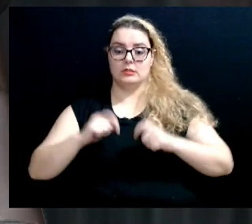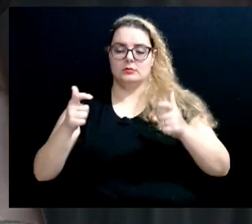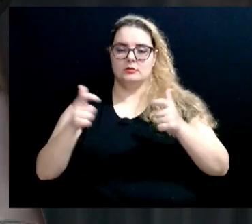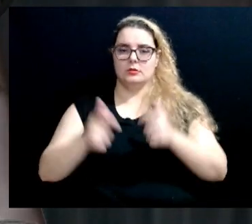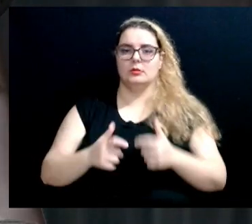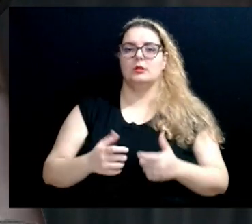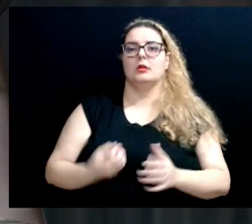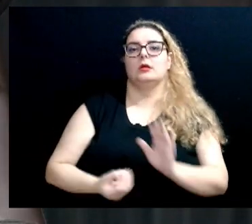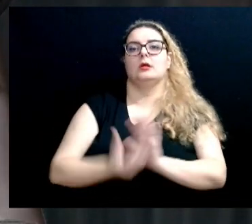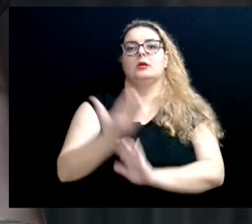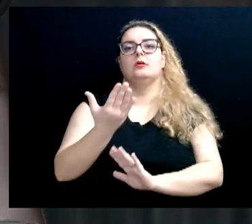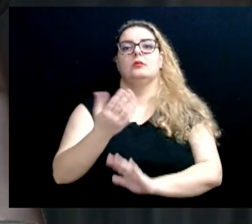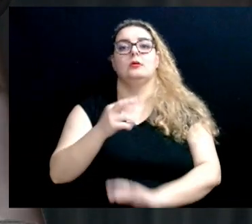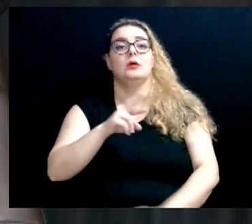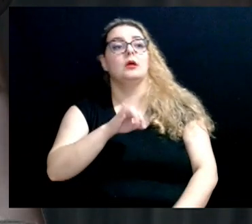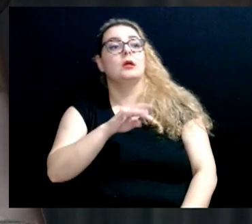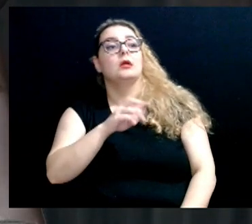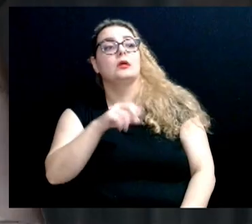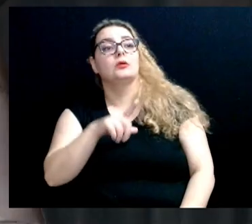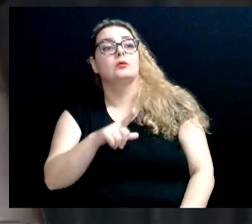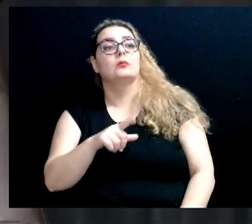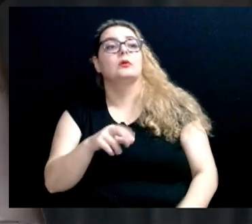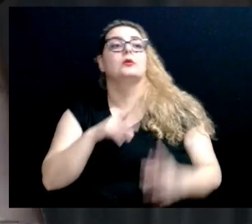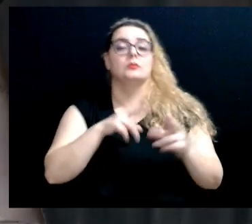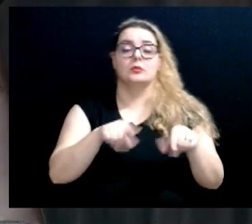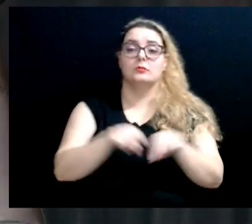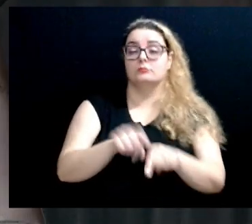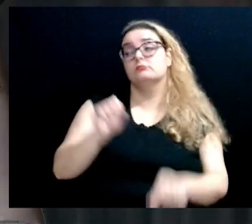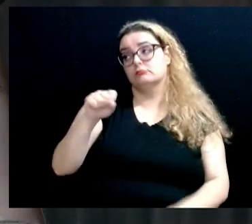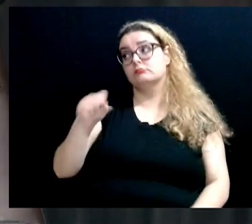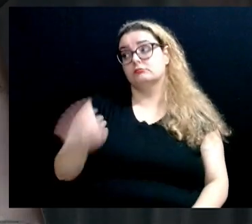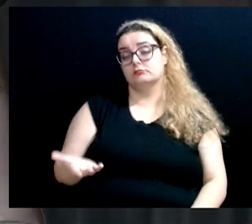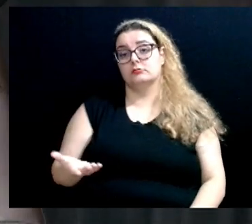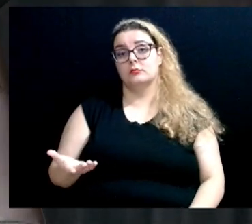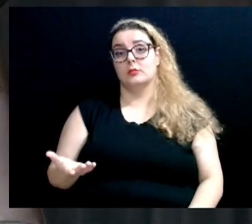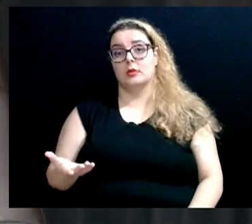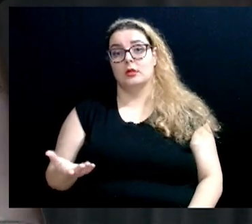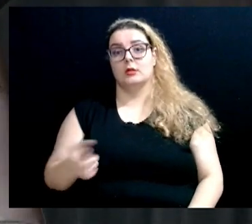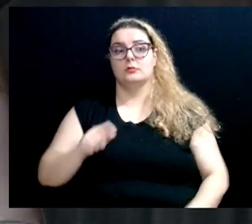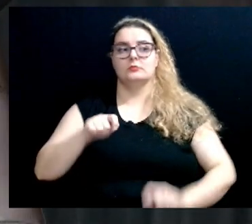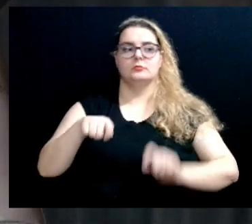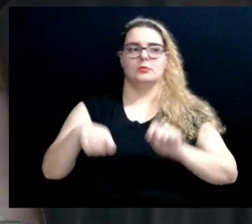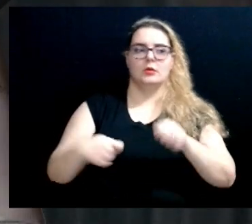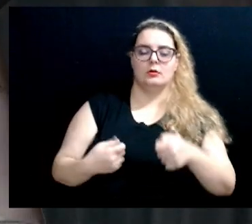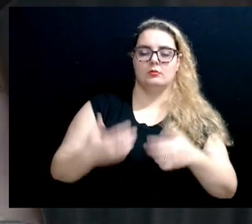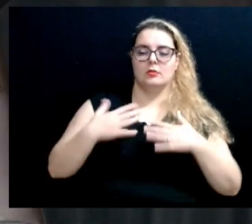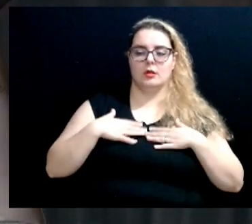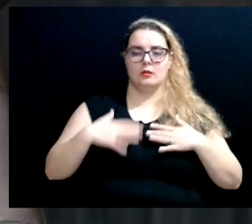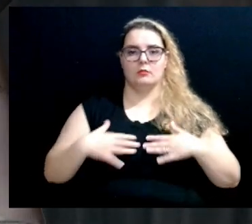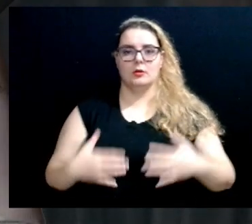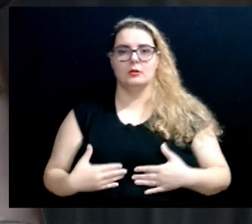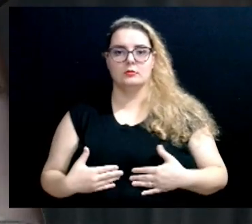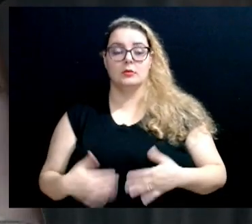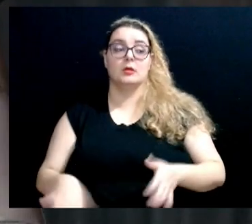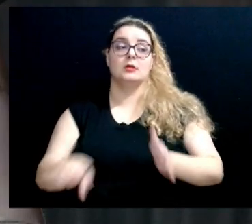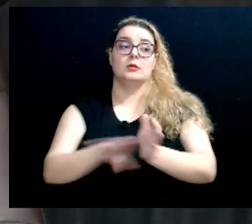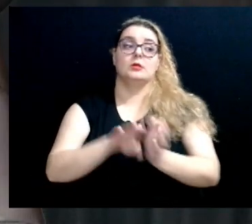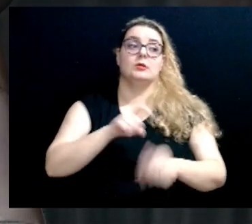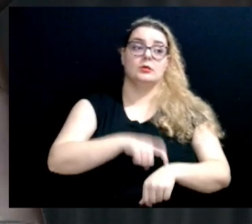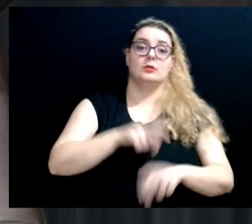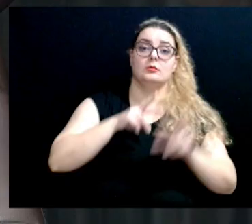ritual de sono também. Algo que você vai dando sinais para o seu corpo que está chegando a hora de dormir. Então você